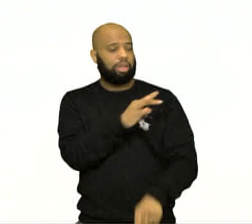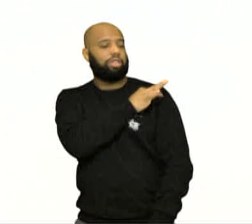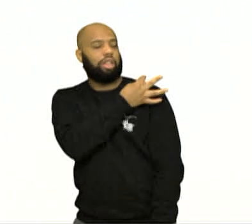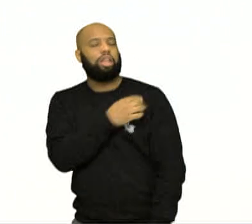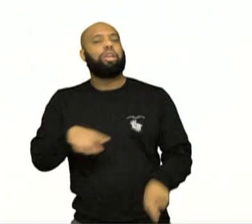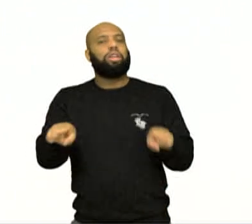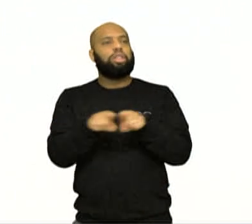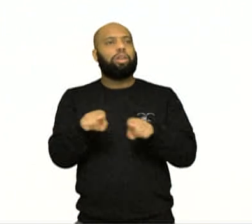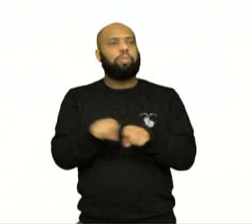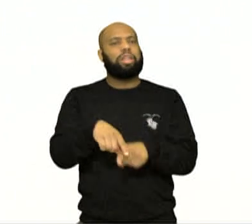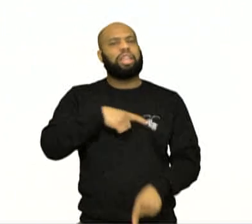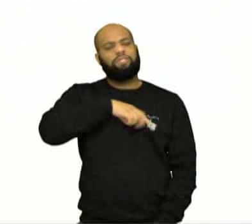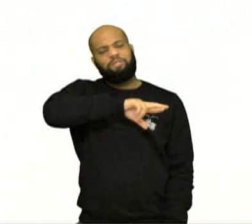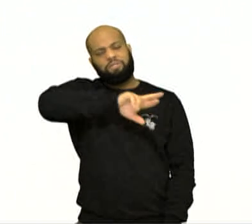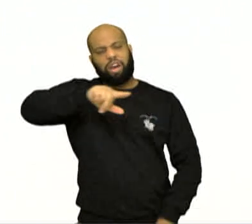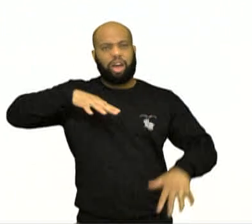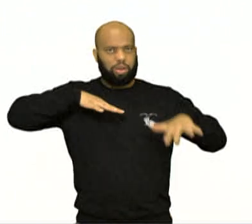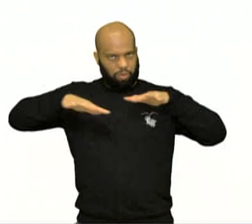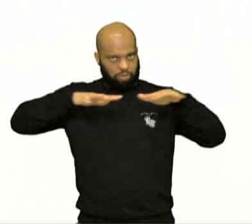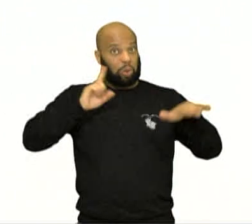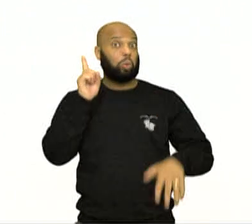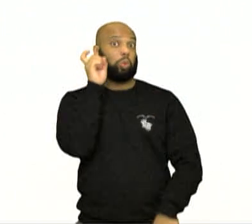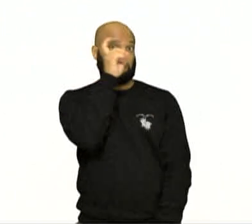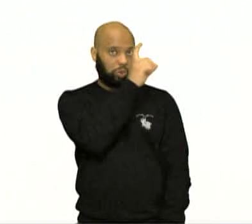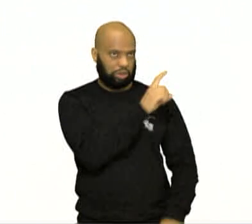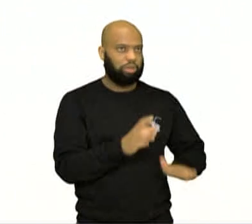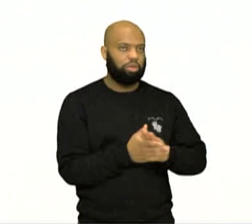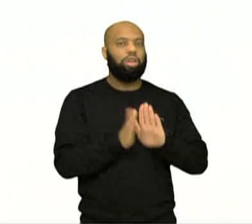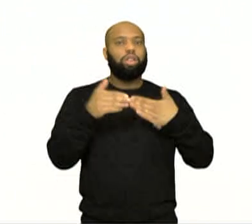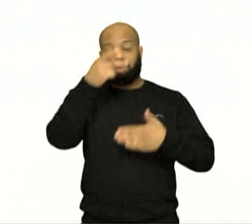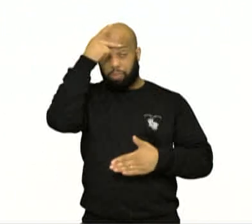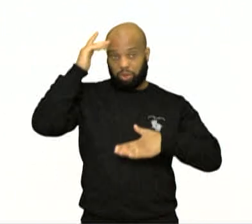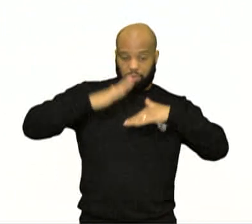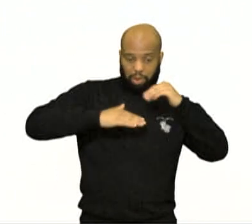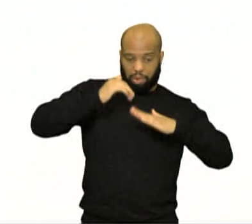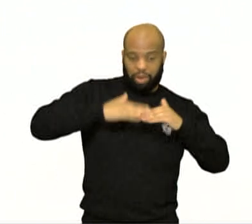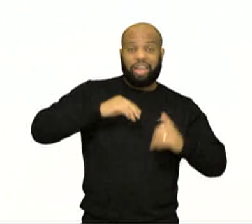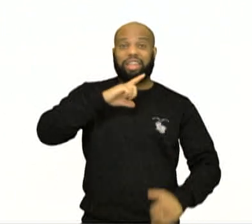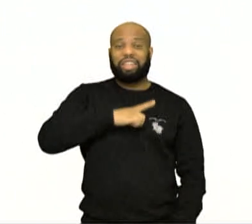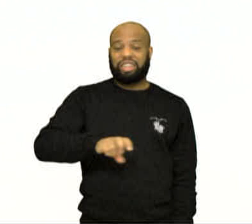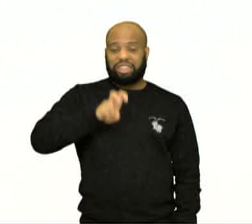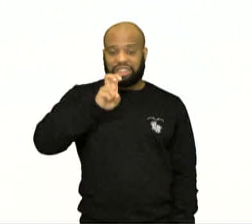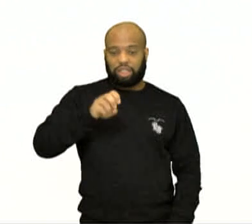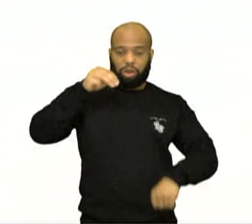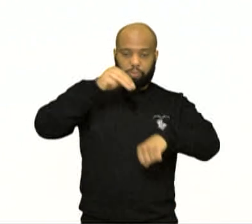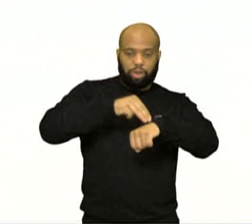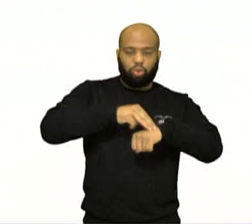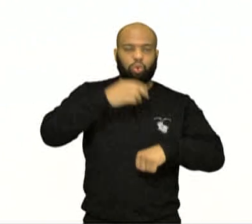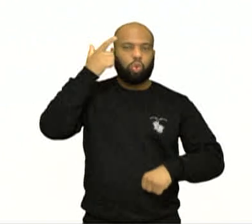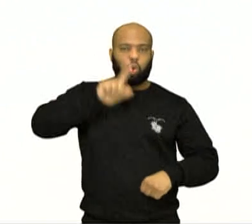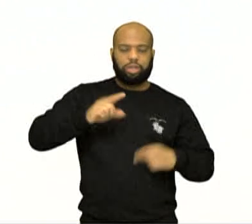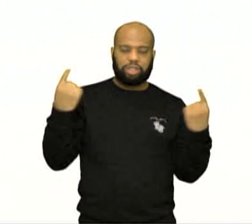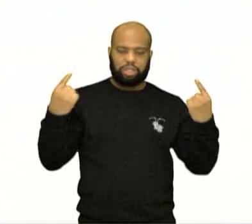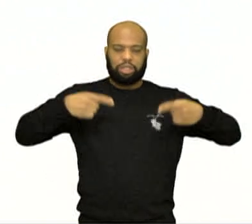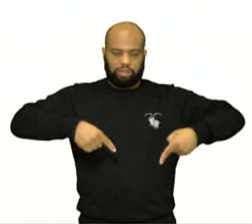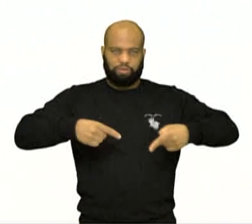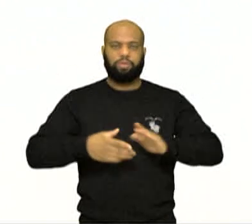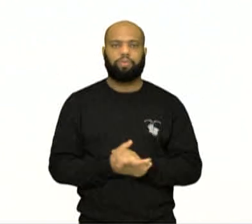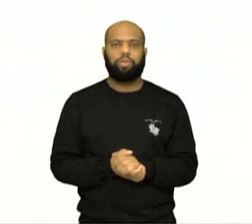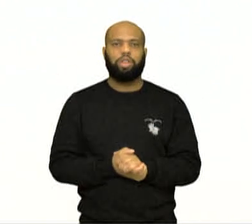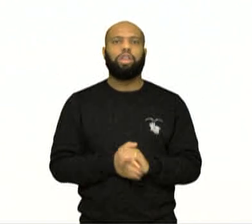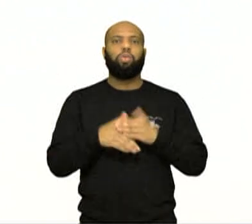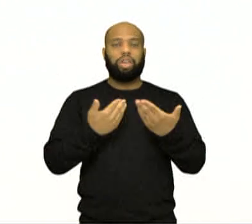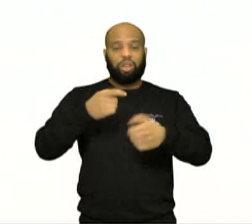uma variação de movimentos bem complexa. O atleta tem cerca de 5 minutos para fazer cada desafio em média.